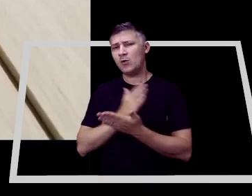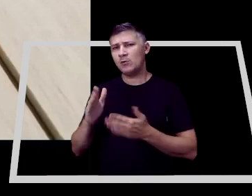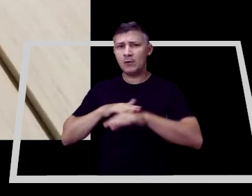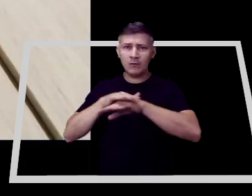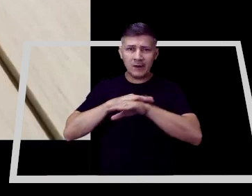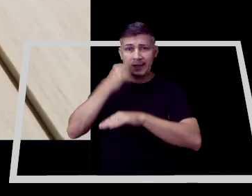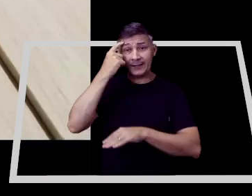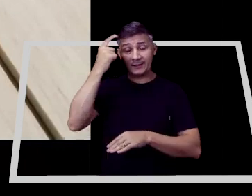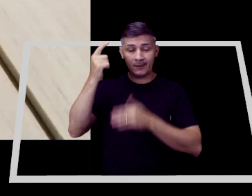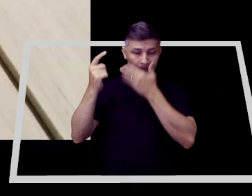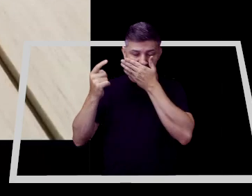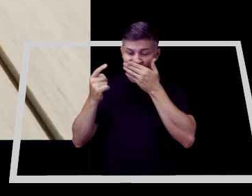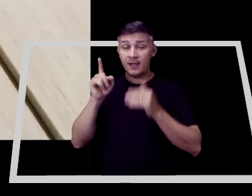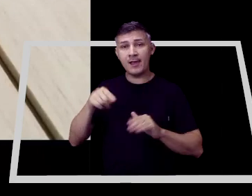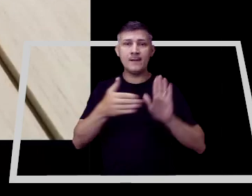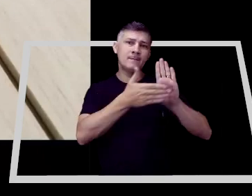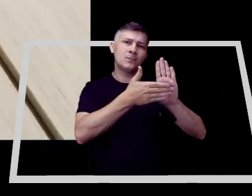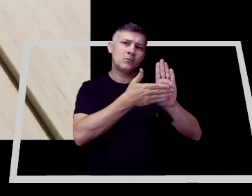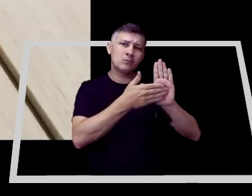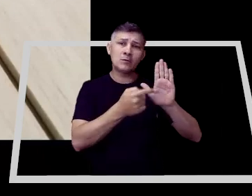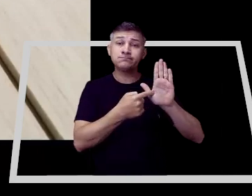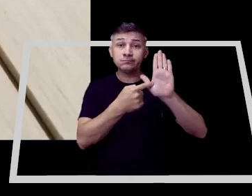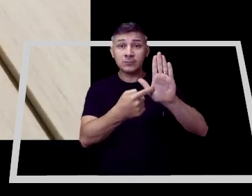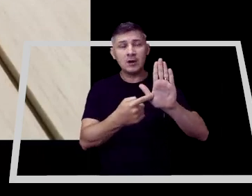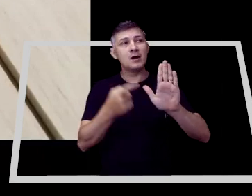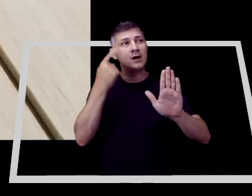das conversas, a ideia era propor